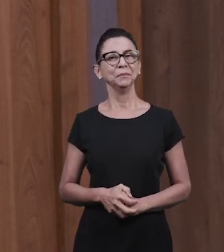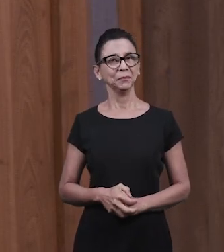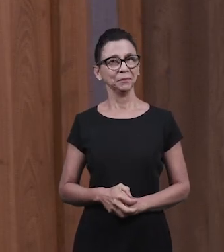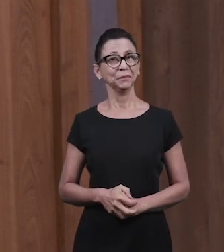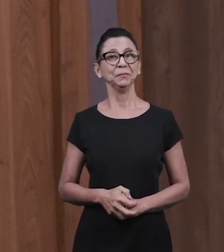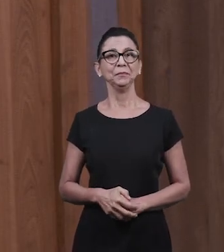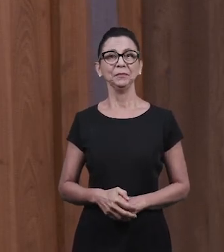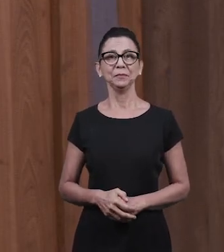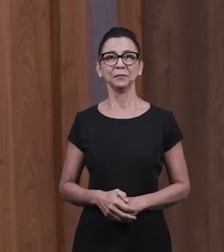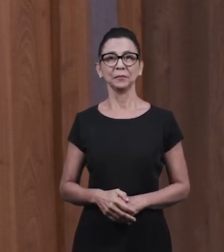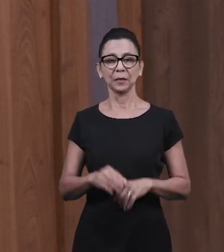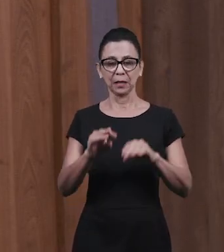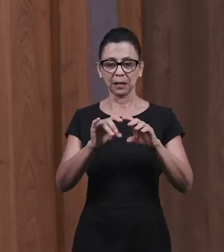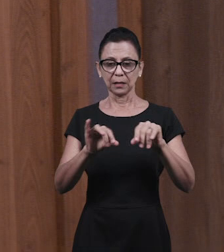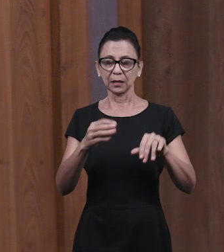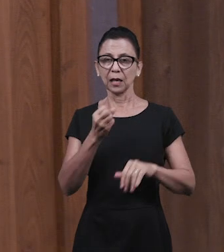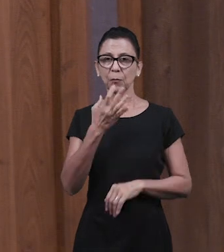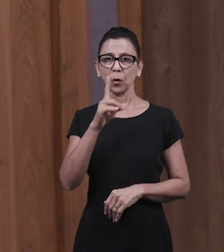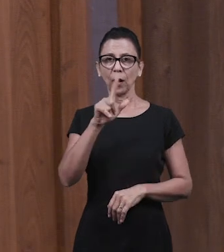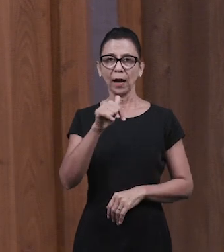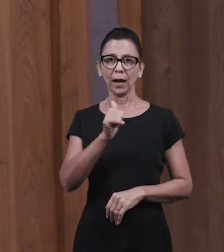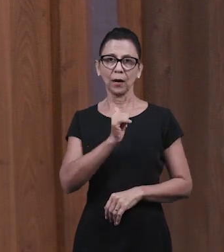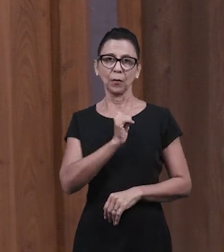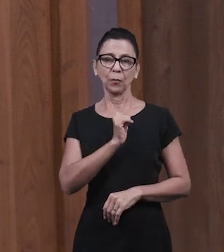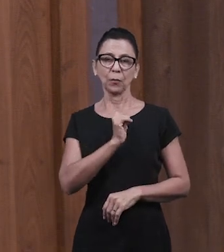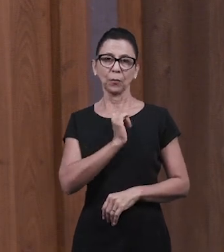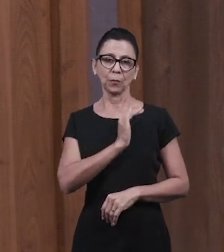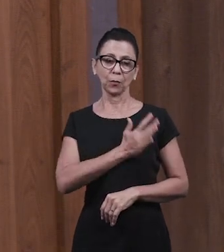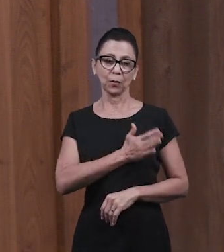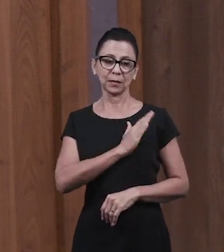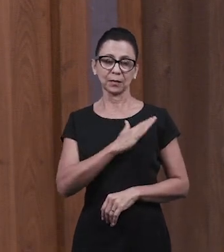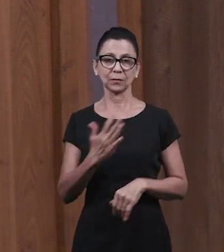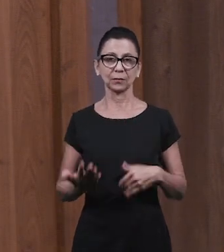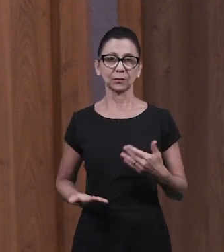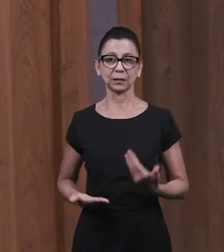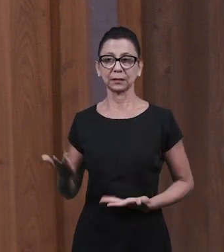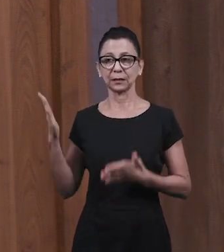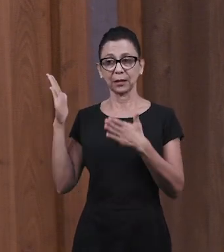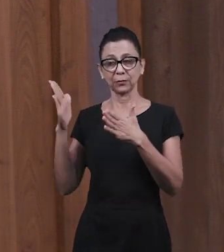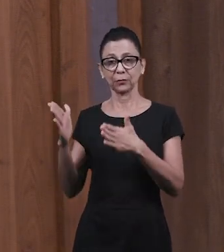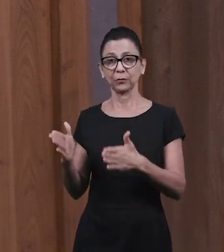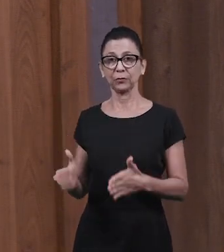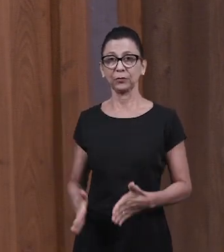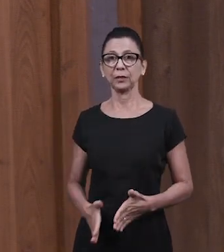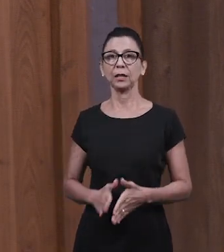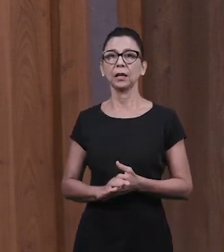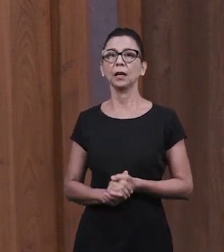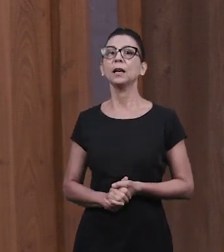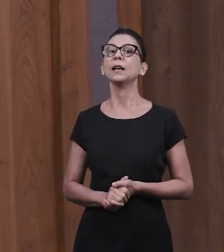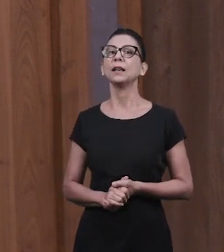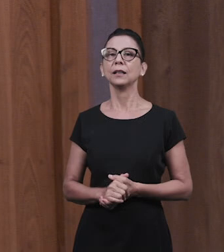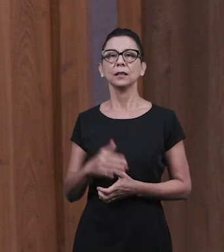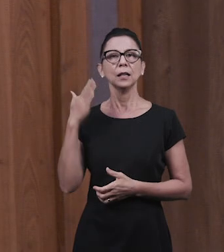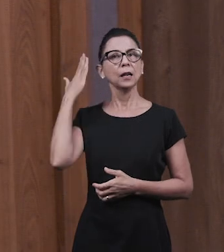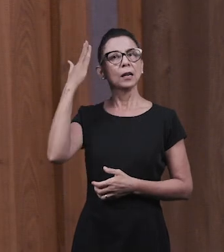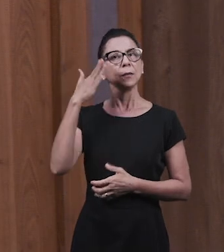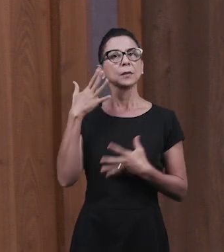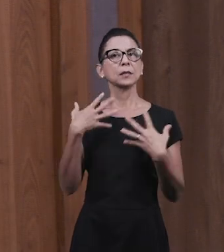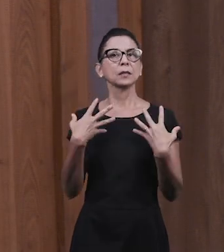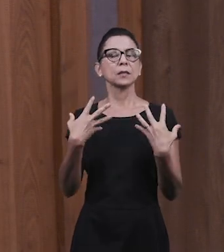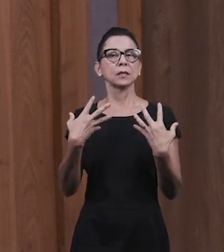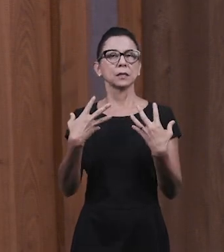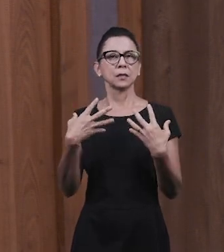isso mesmo. A boa terra é o coração do servo fiel, aquele que ouviu a palavra, permaneceu